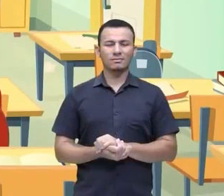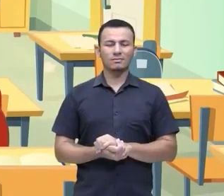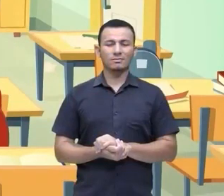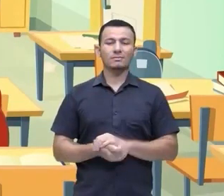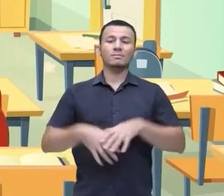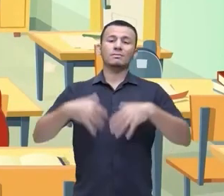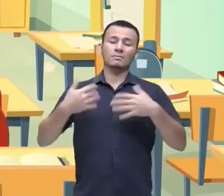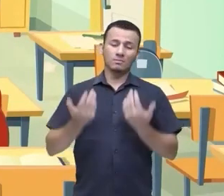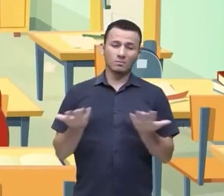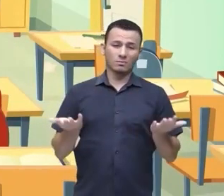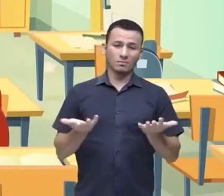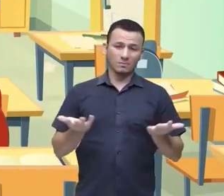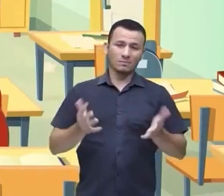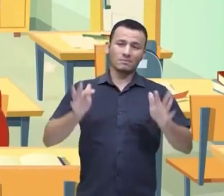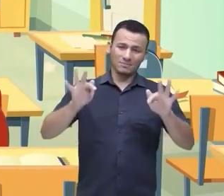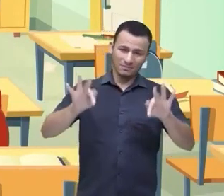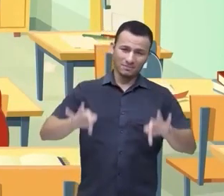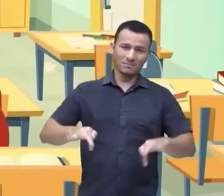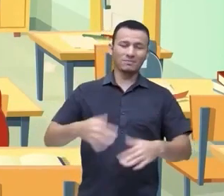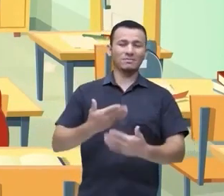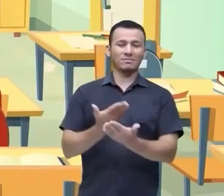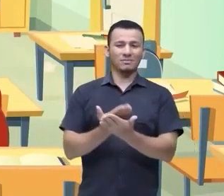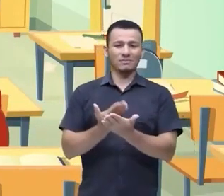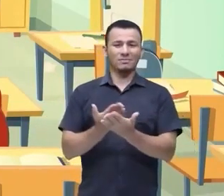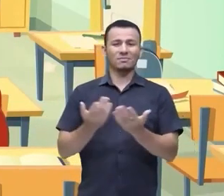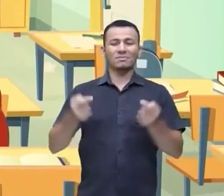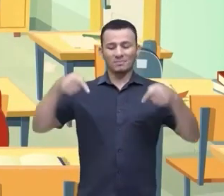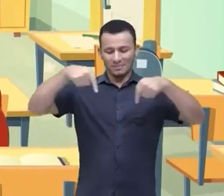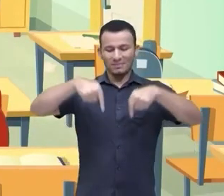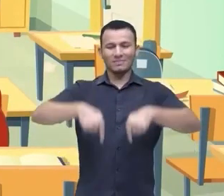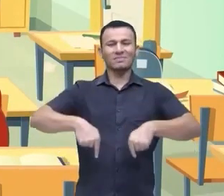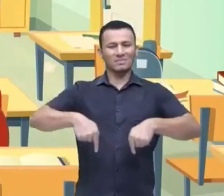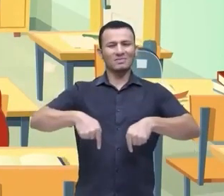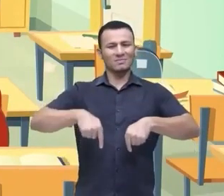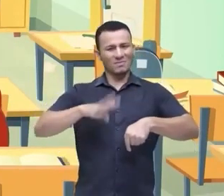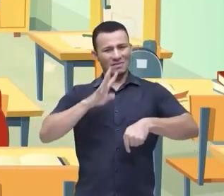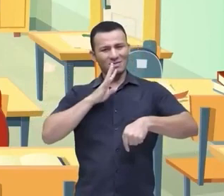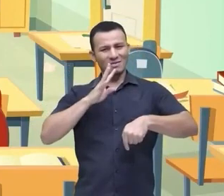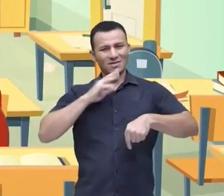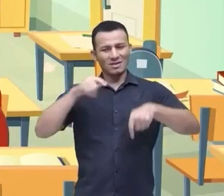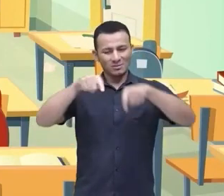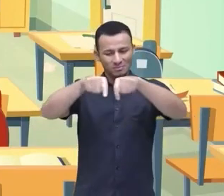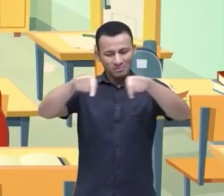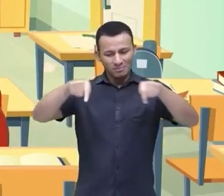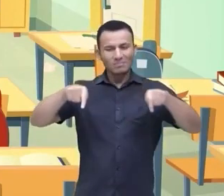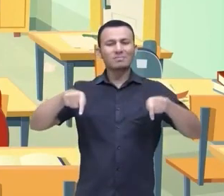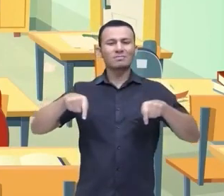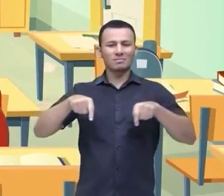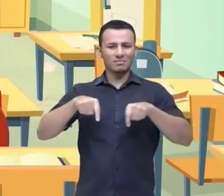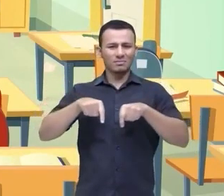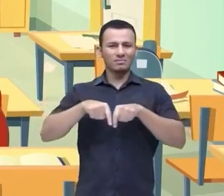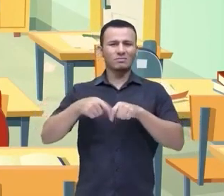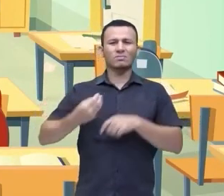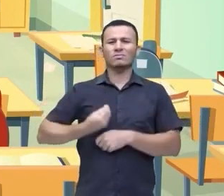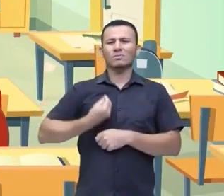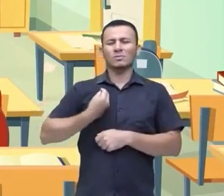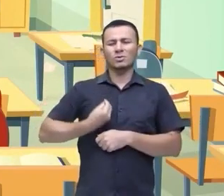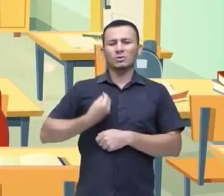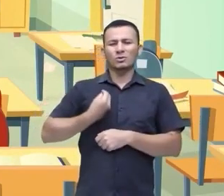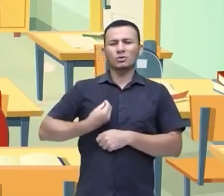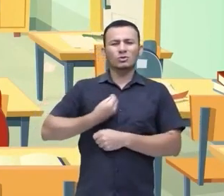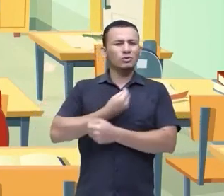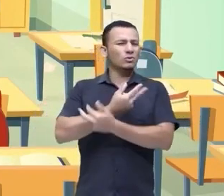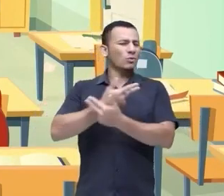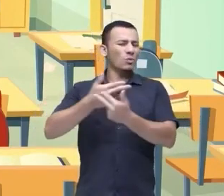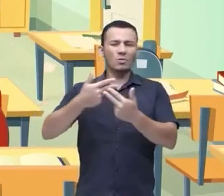E hoje eu encerro nossa aula aqui, nesse local que a gente vive tantas coisas,